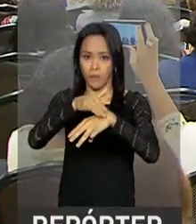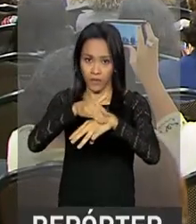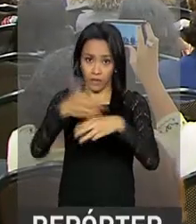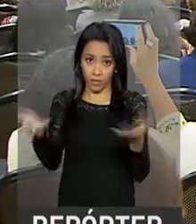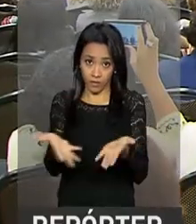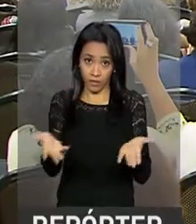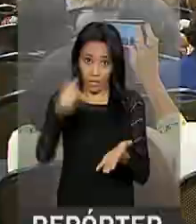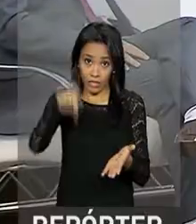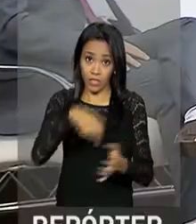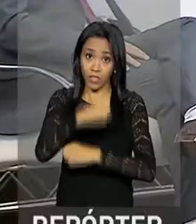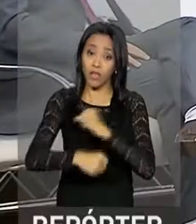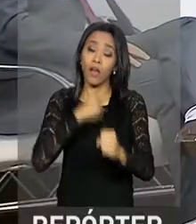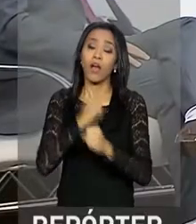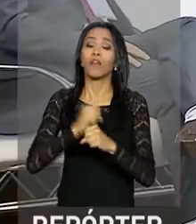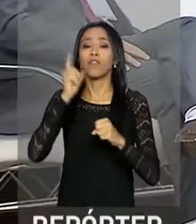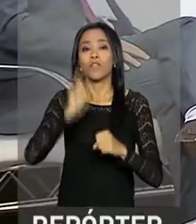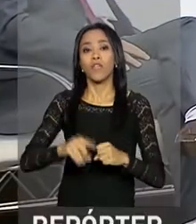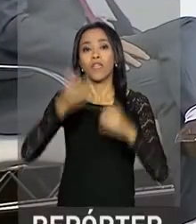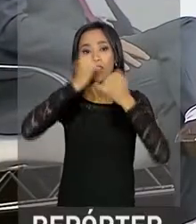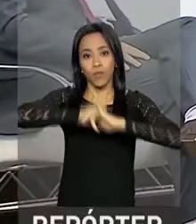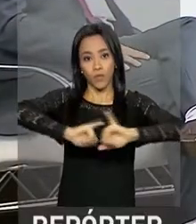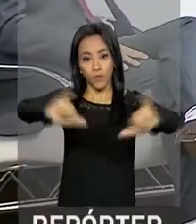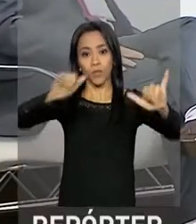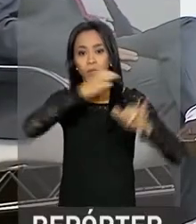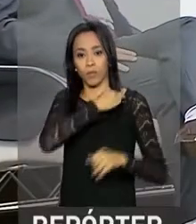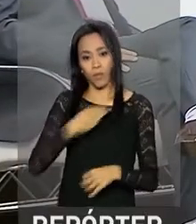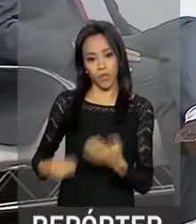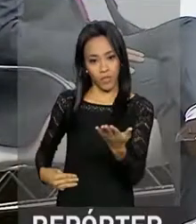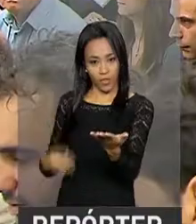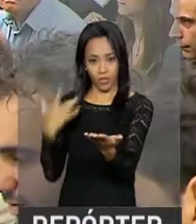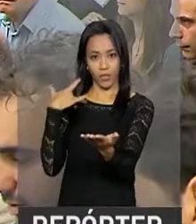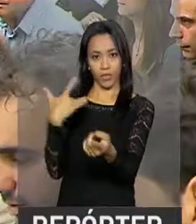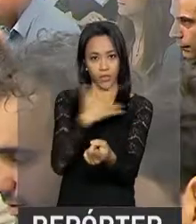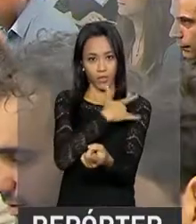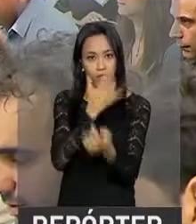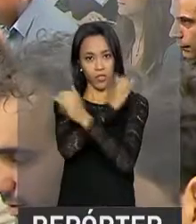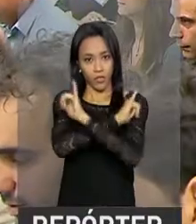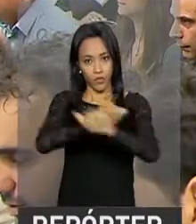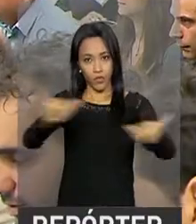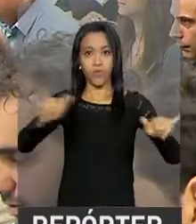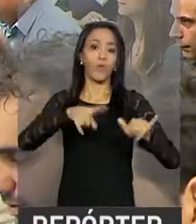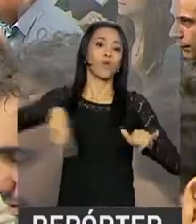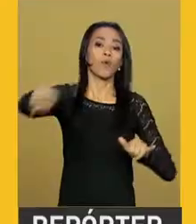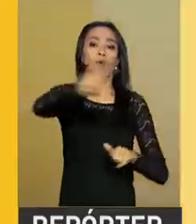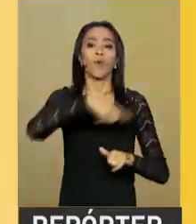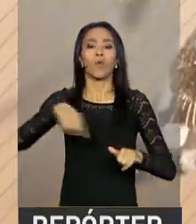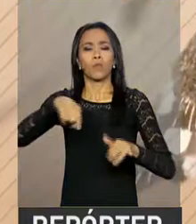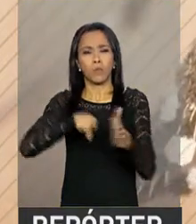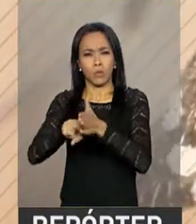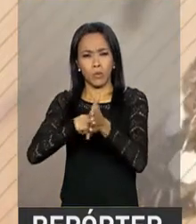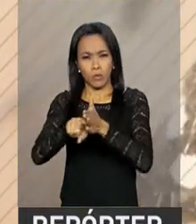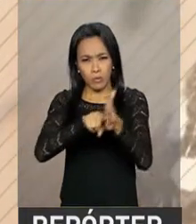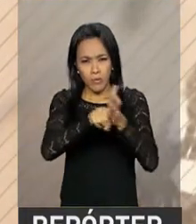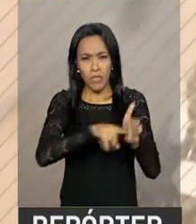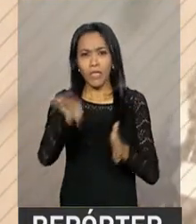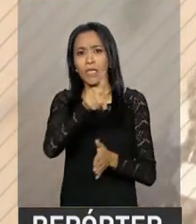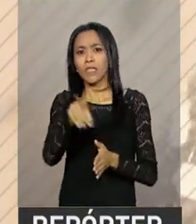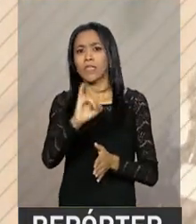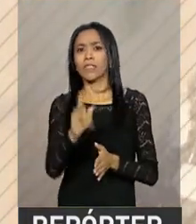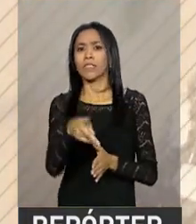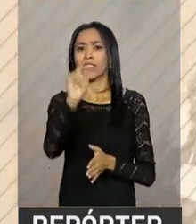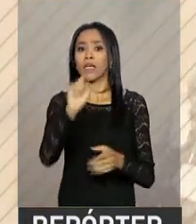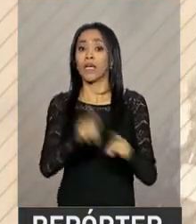foi feita pelo ministro da Saúde durante o encontro da Rede Nacional de Especialistas em Zika. O número de casos de